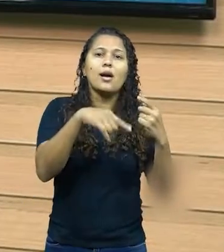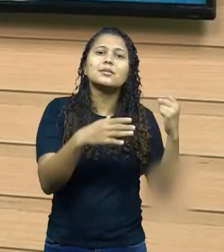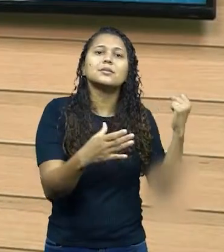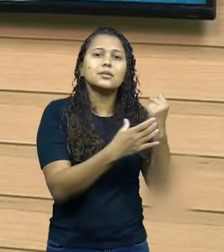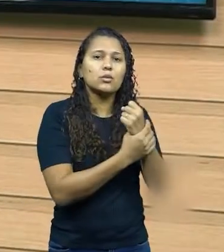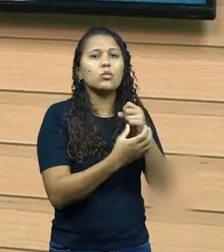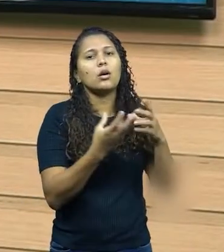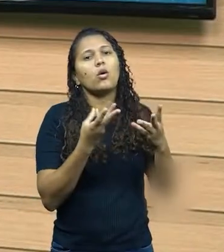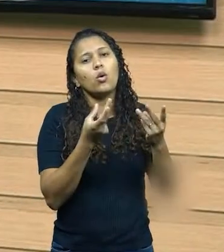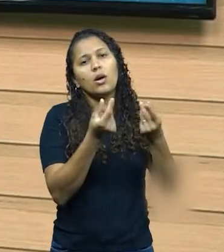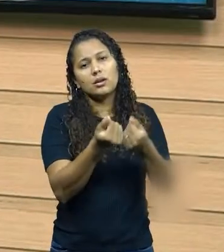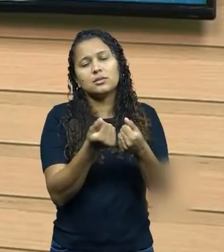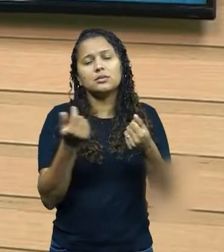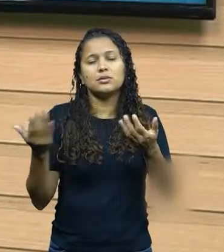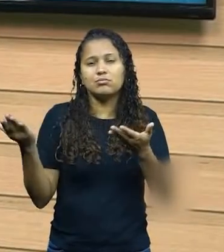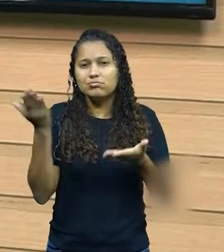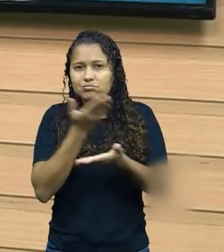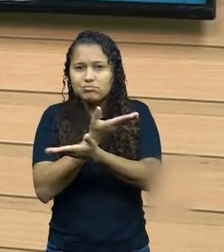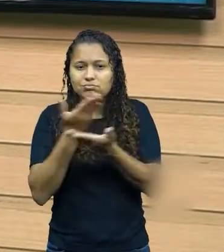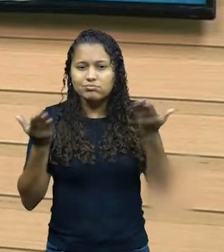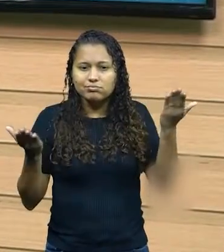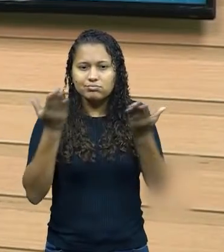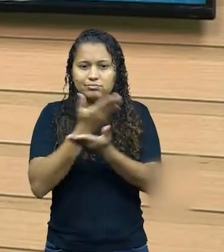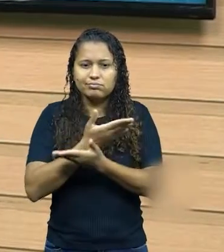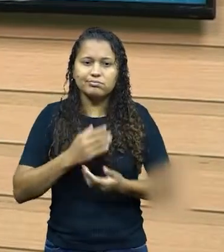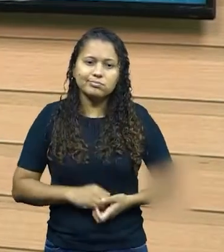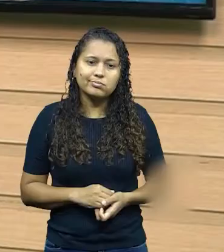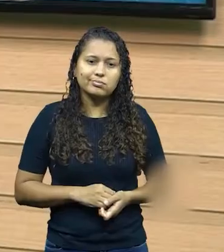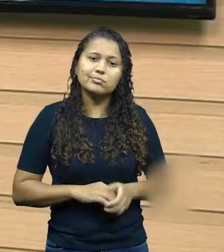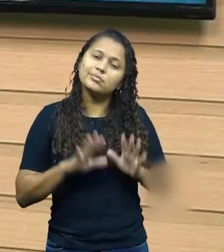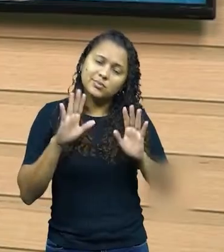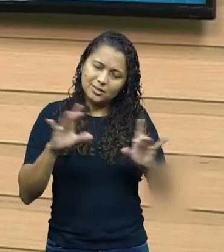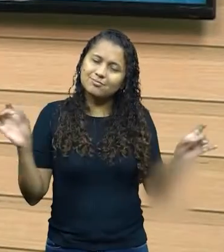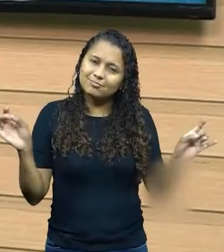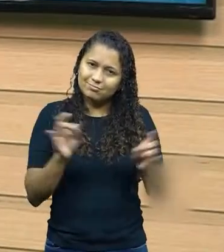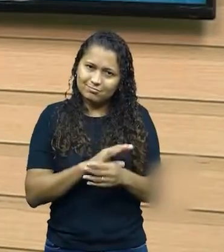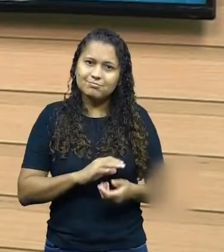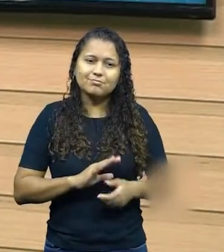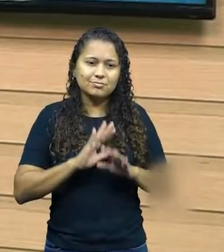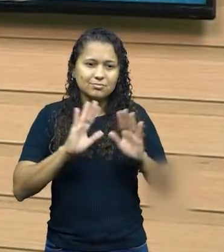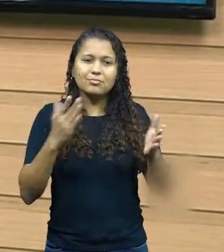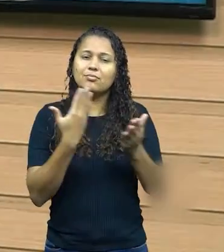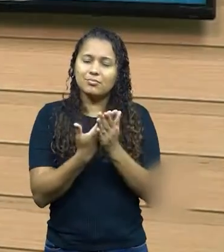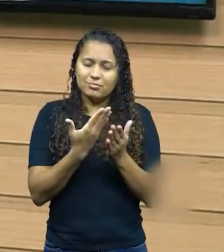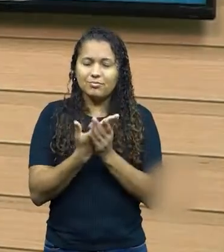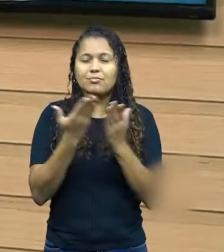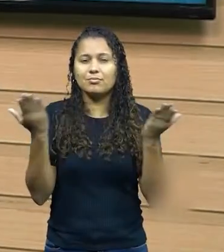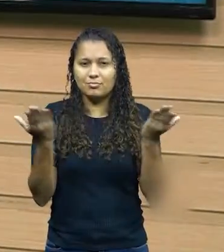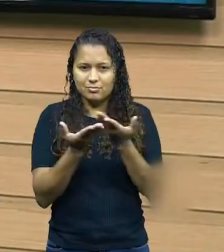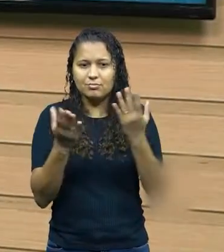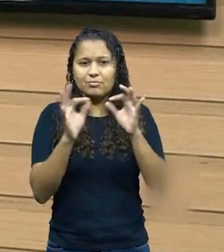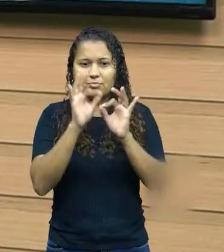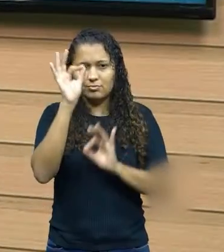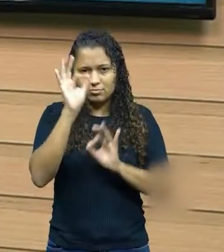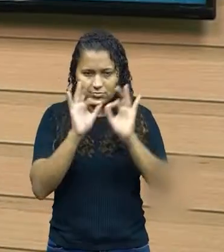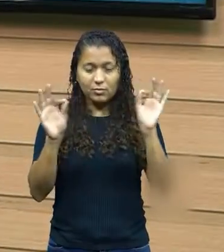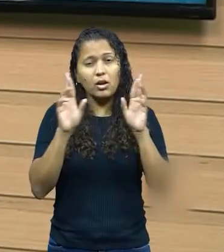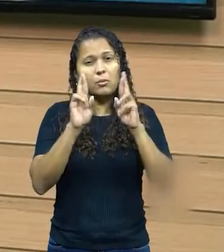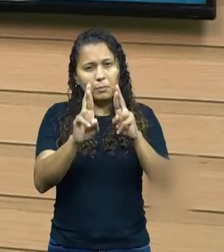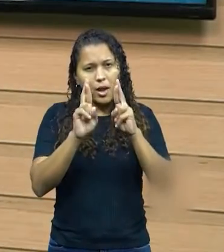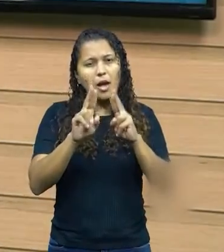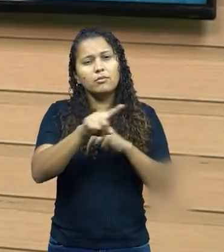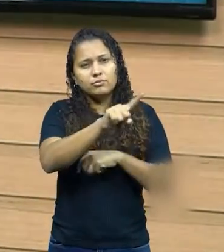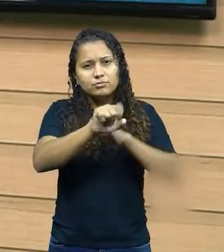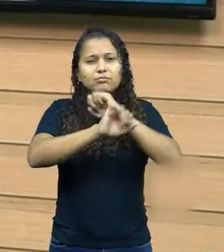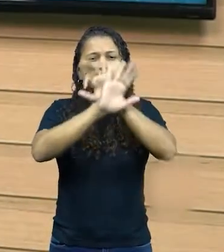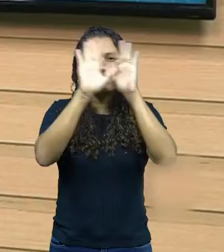a segurança e a qualidade dessas medições, né? Então é isso, pessoal. Essa foi a nossa aula de metrologia.